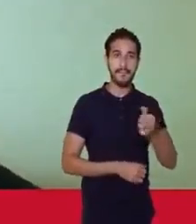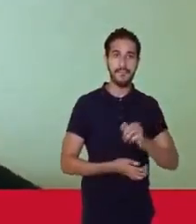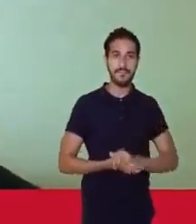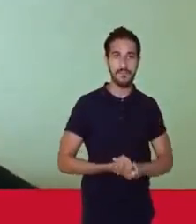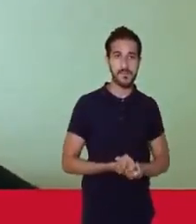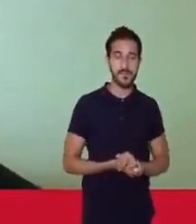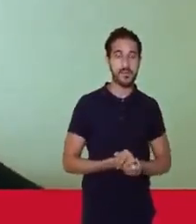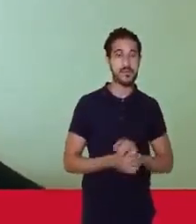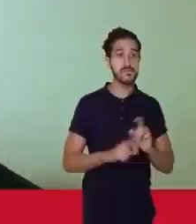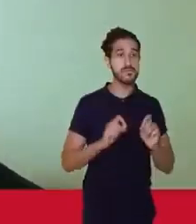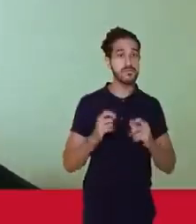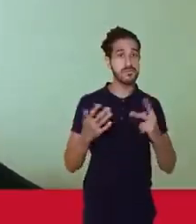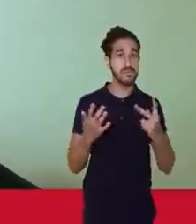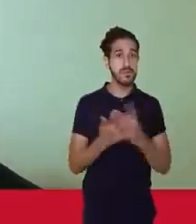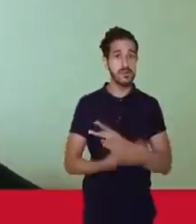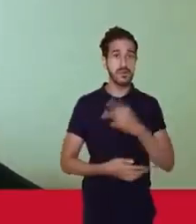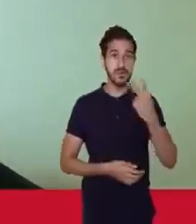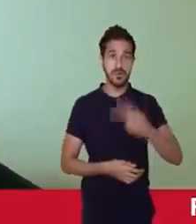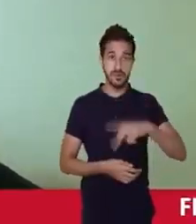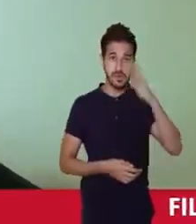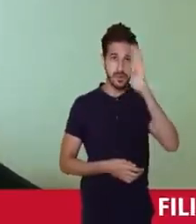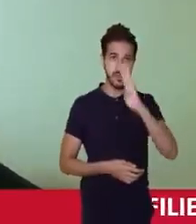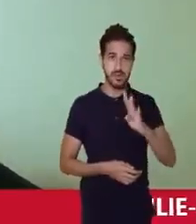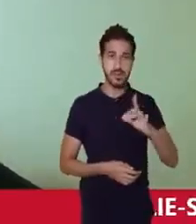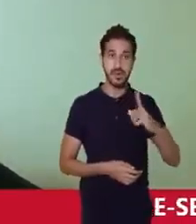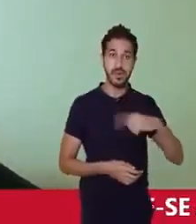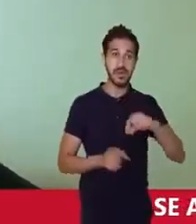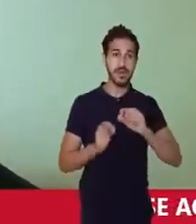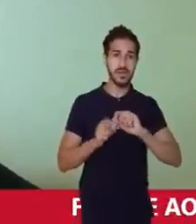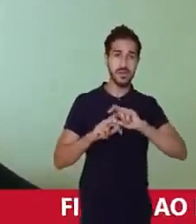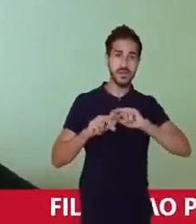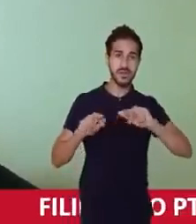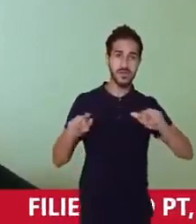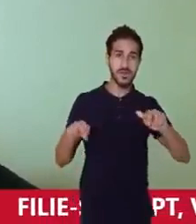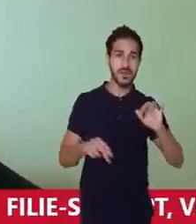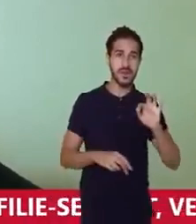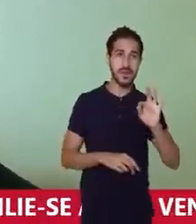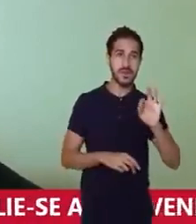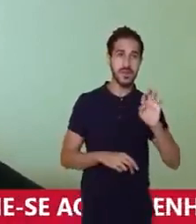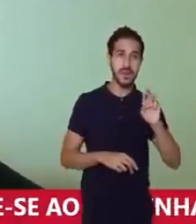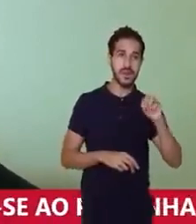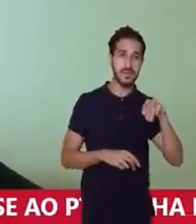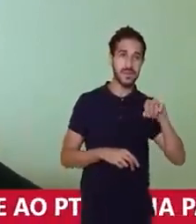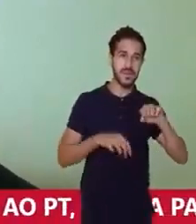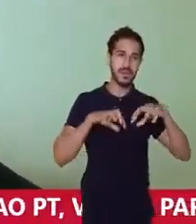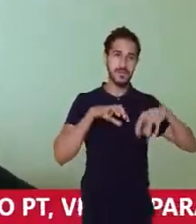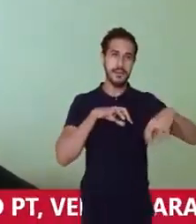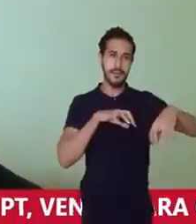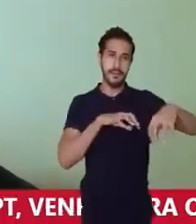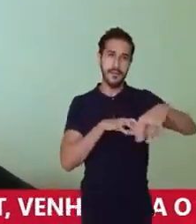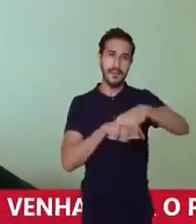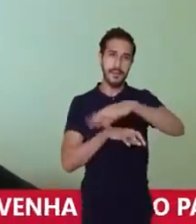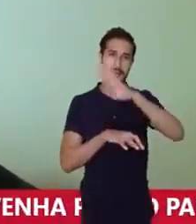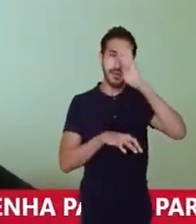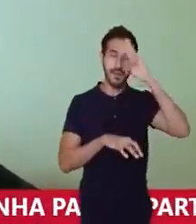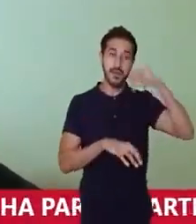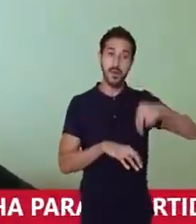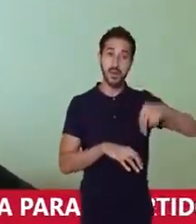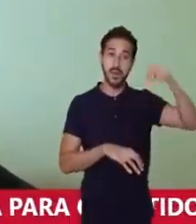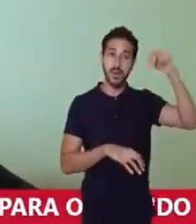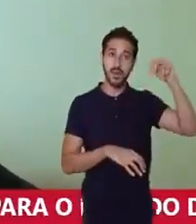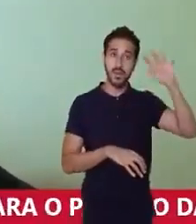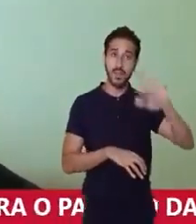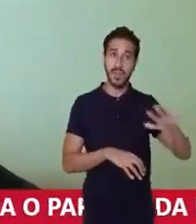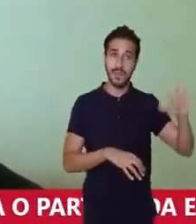E o que acontecia no Brasil? Tinham feito várias térmicas espalhadas, principalmente no